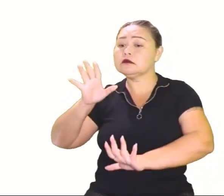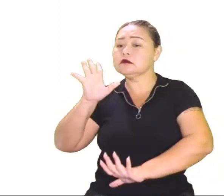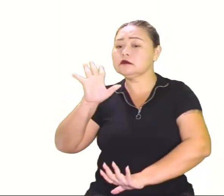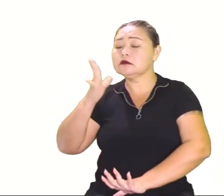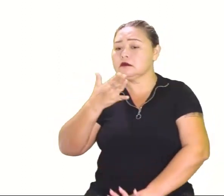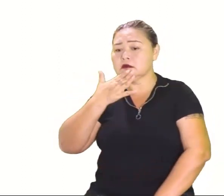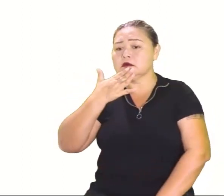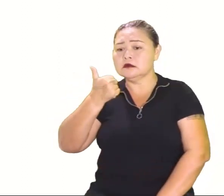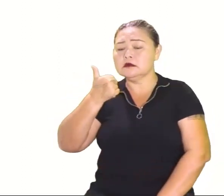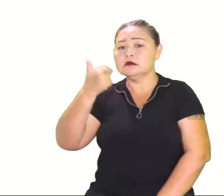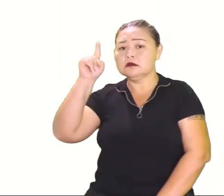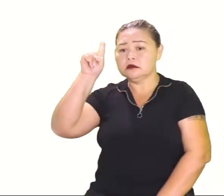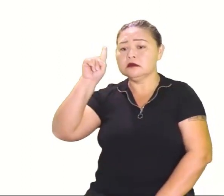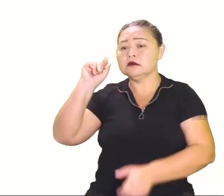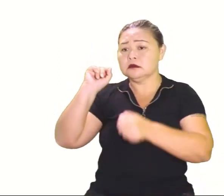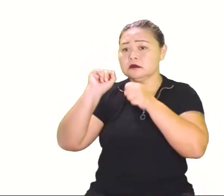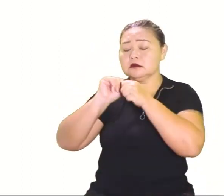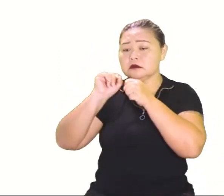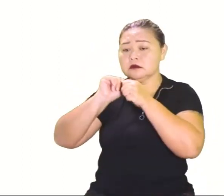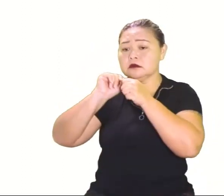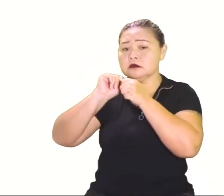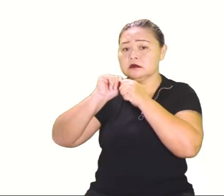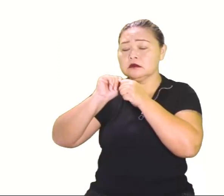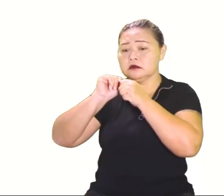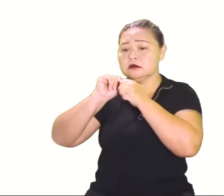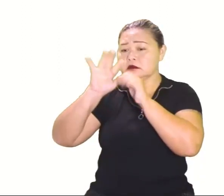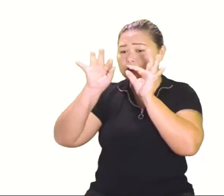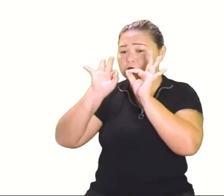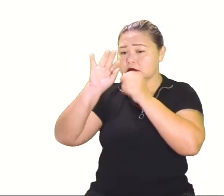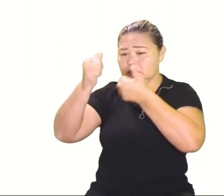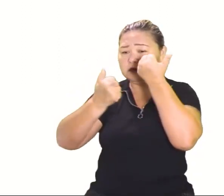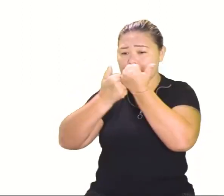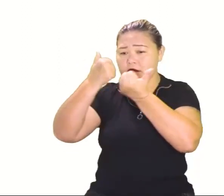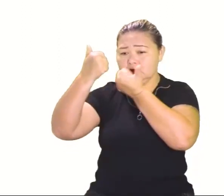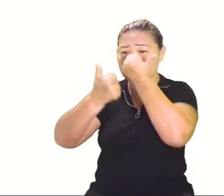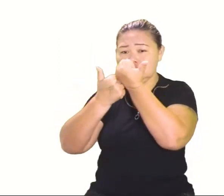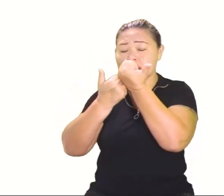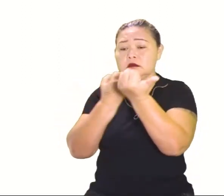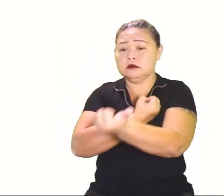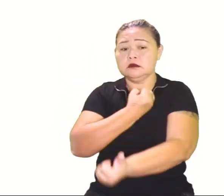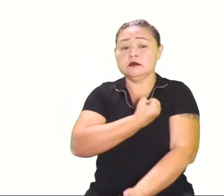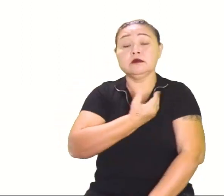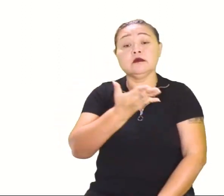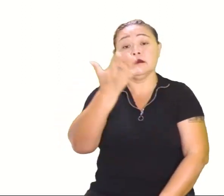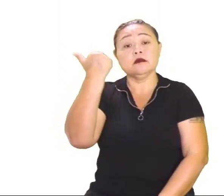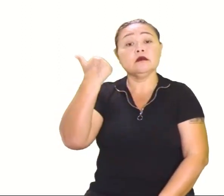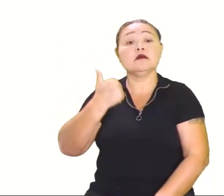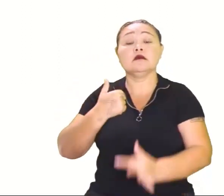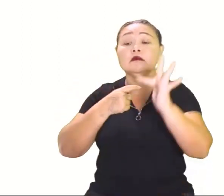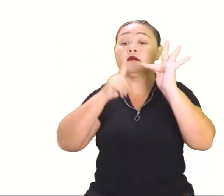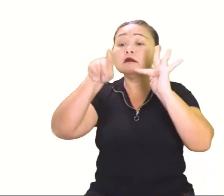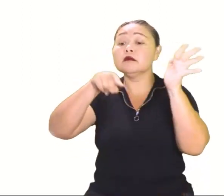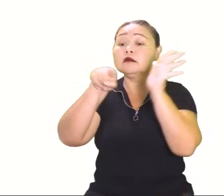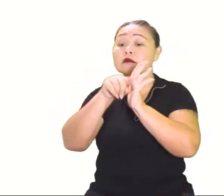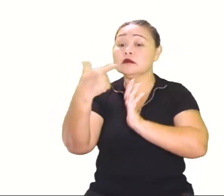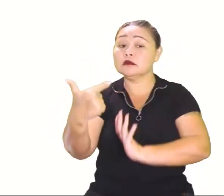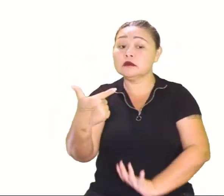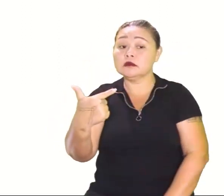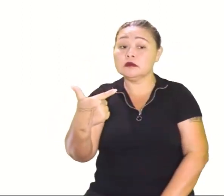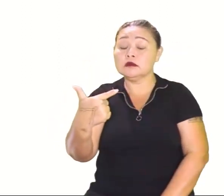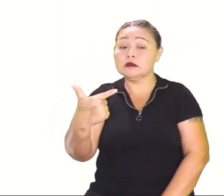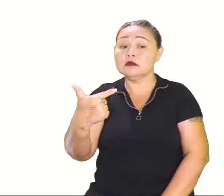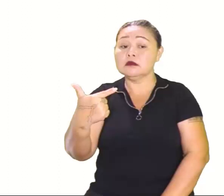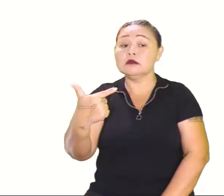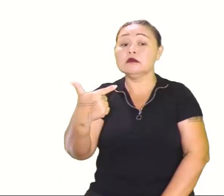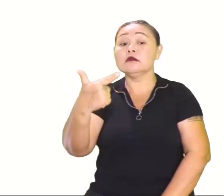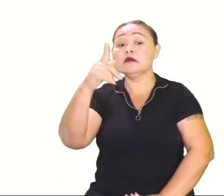que era melhor? A gente pegar e fazer Vamos fazer uma substituição aqui, um valor numérico? Bora. Quando x é menos 2, a